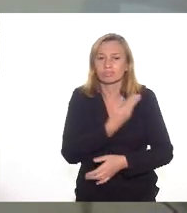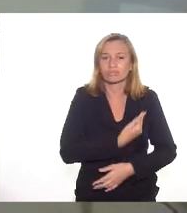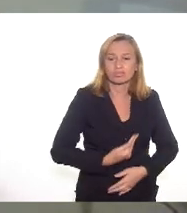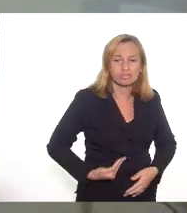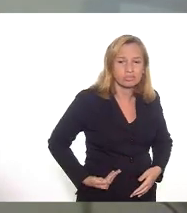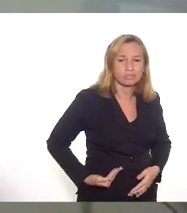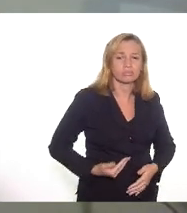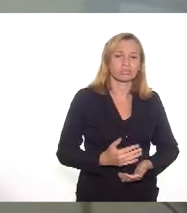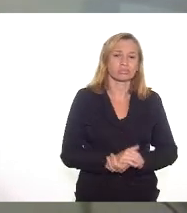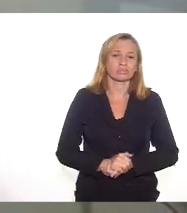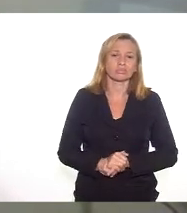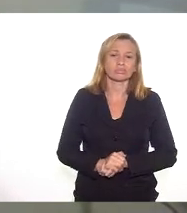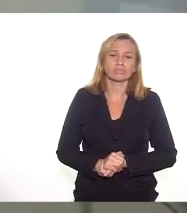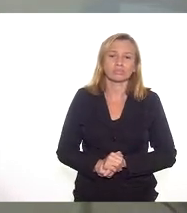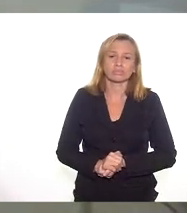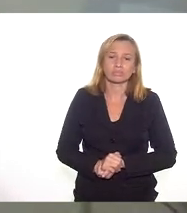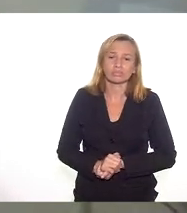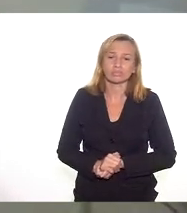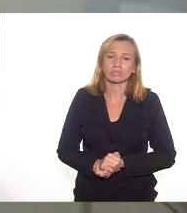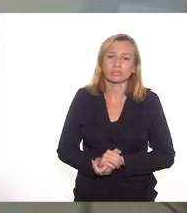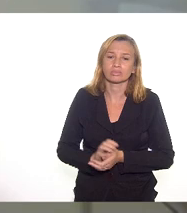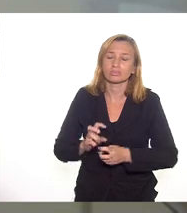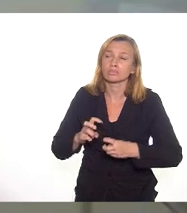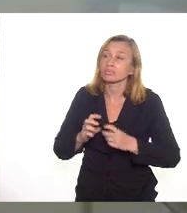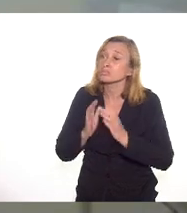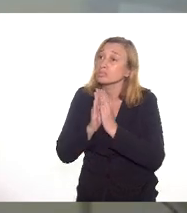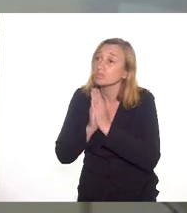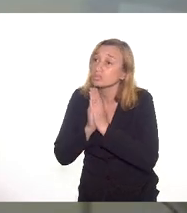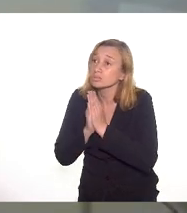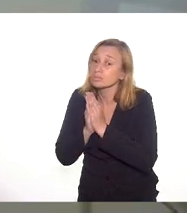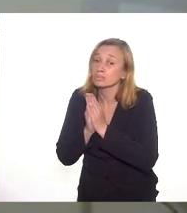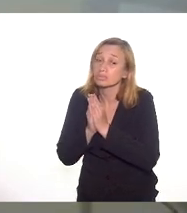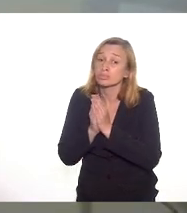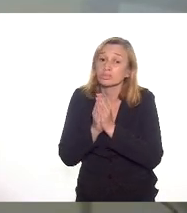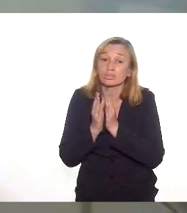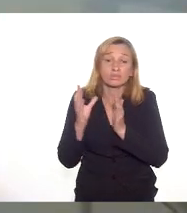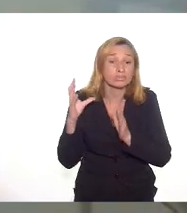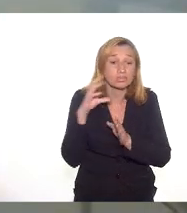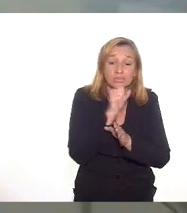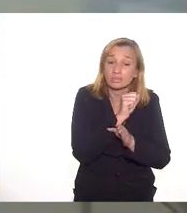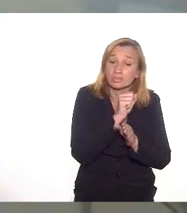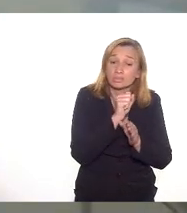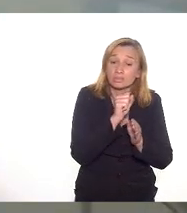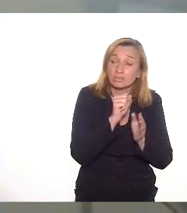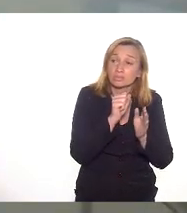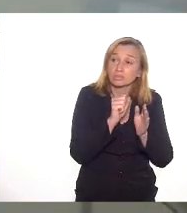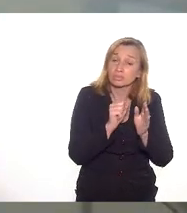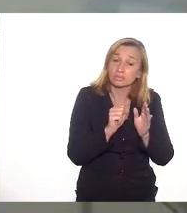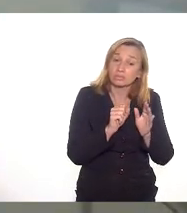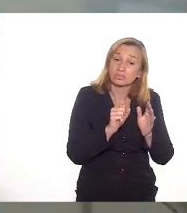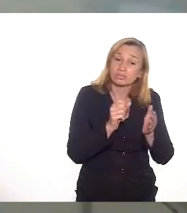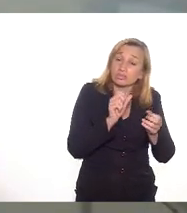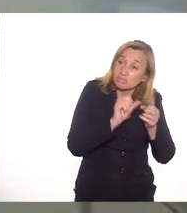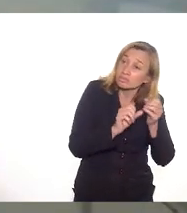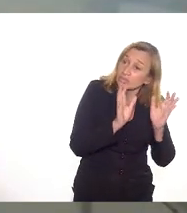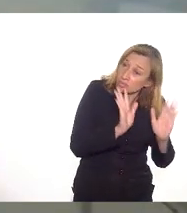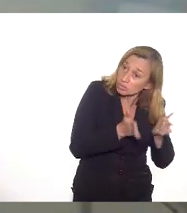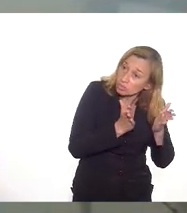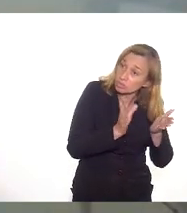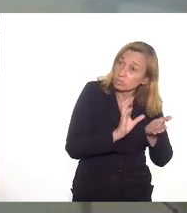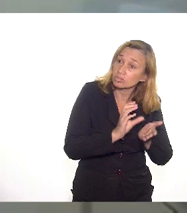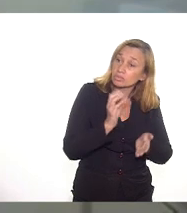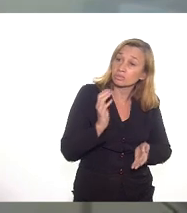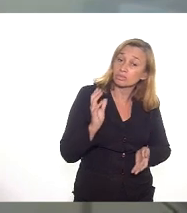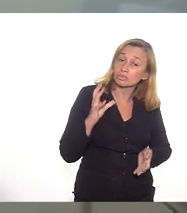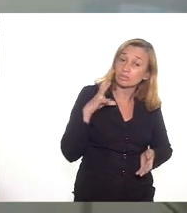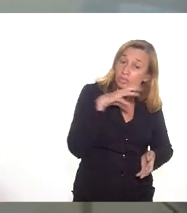governador, implanta o auxílio emergencial, não é amanhã, não, é hoje, é